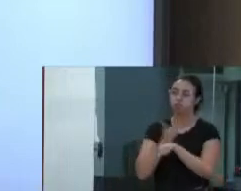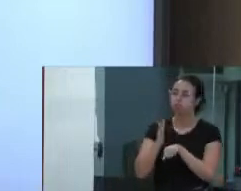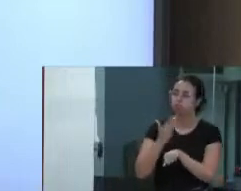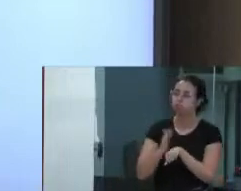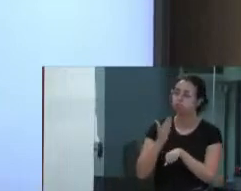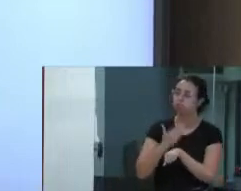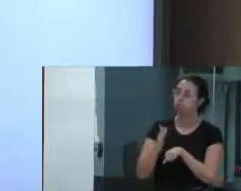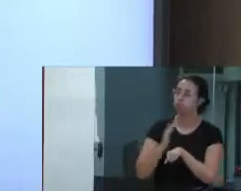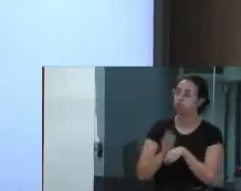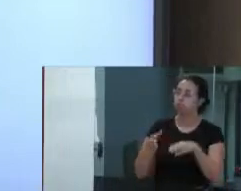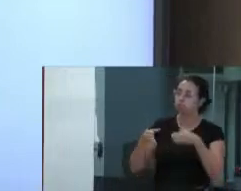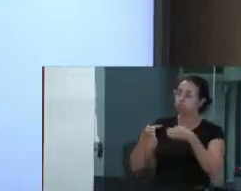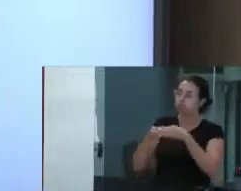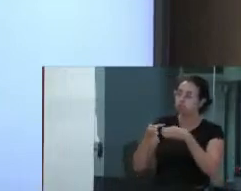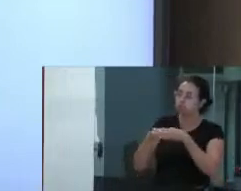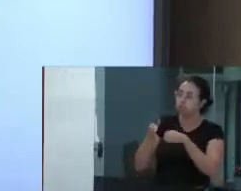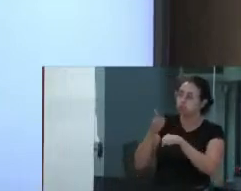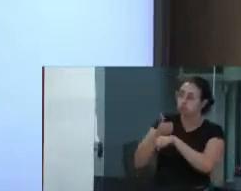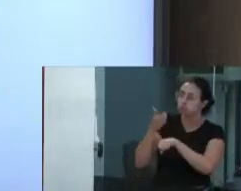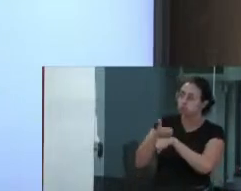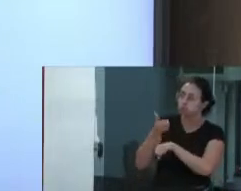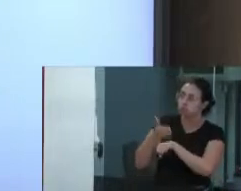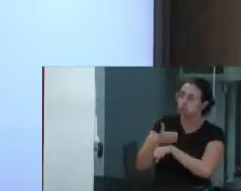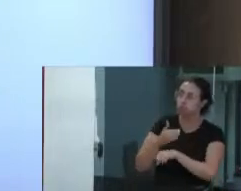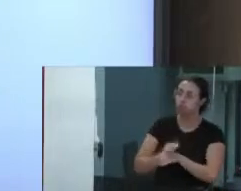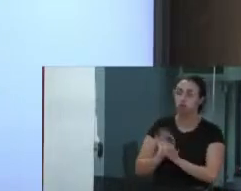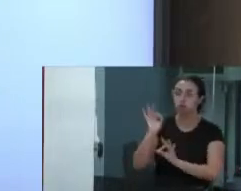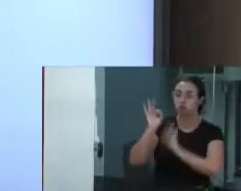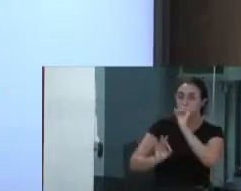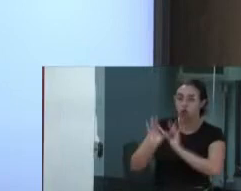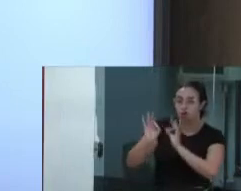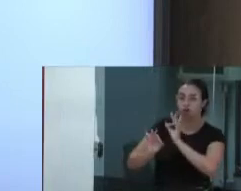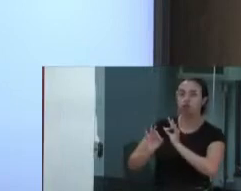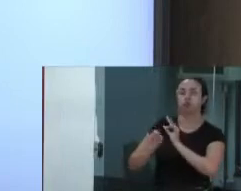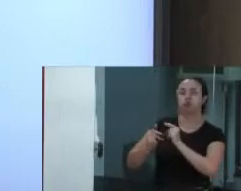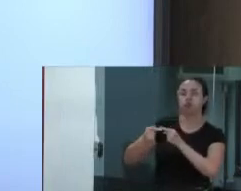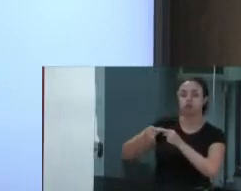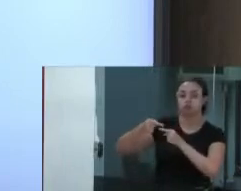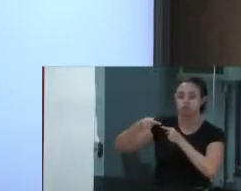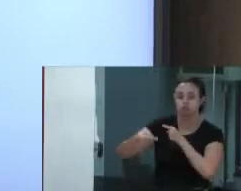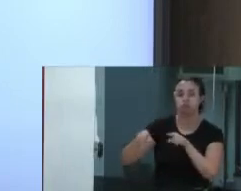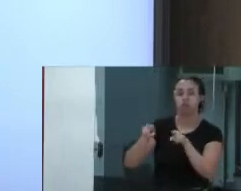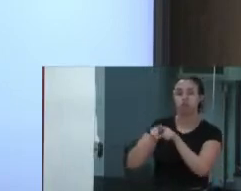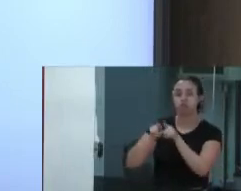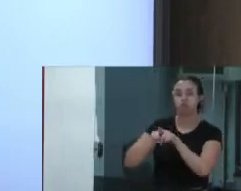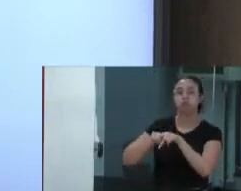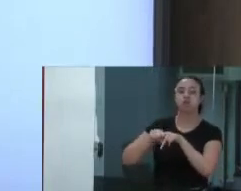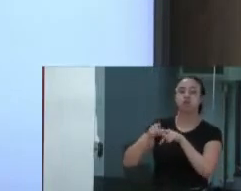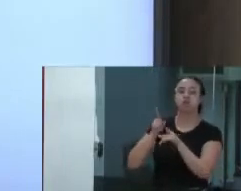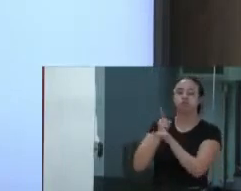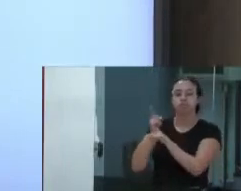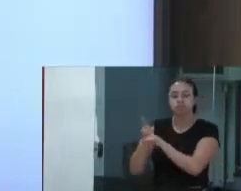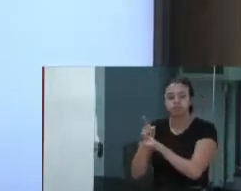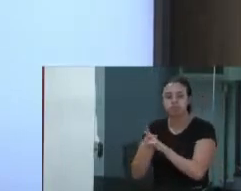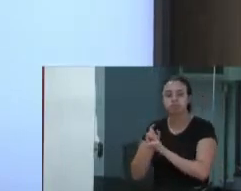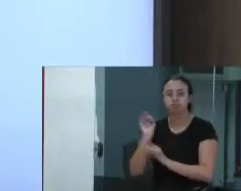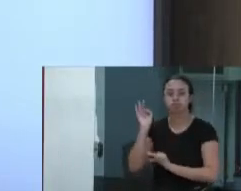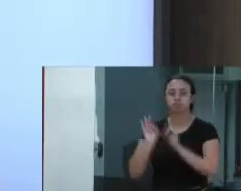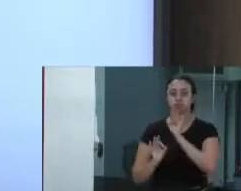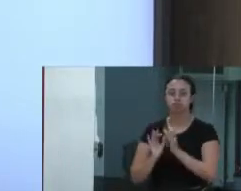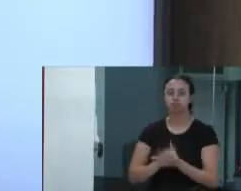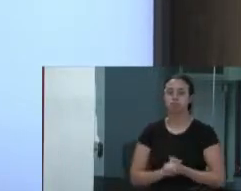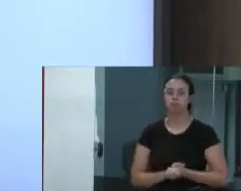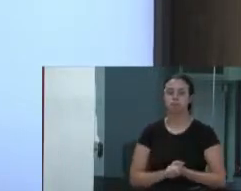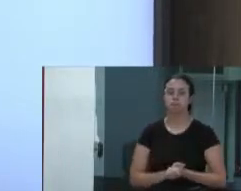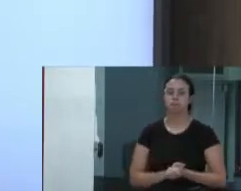aí a comissão mista, que organizou, preparou a semana e que também se reúne para as deliberações. Né? A